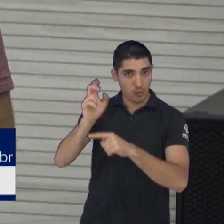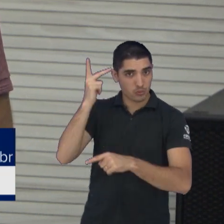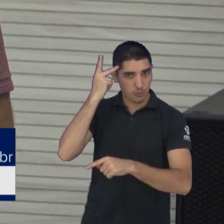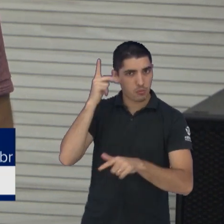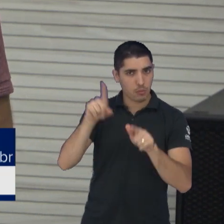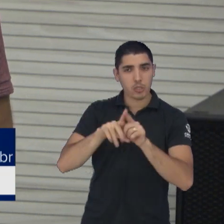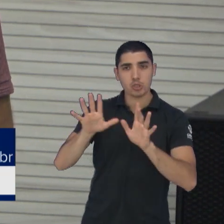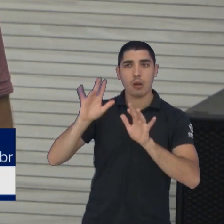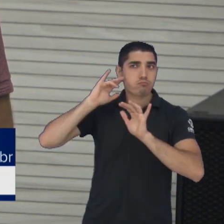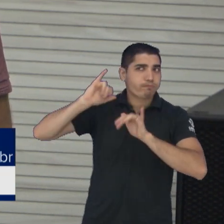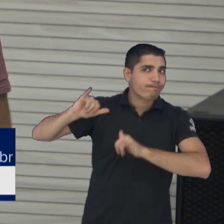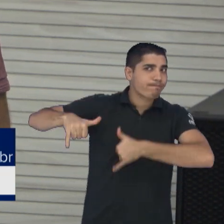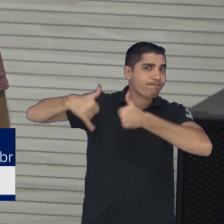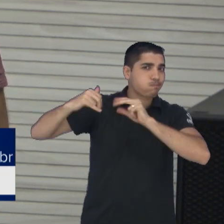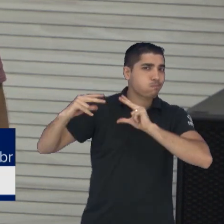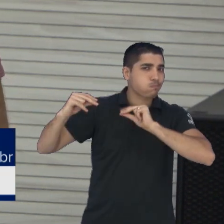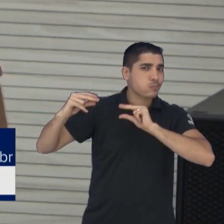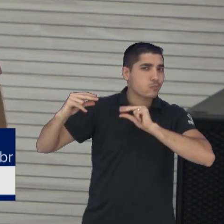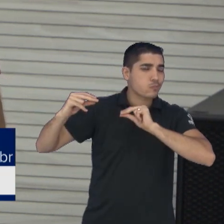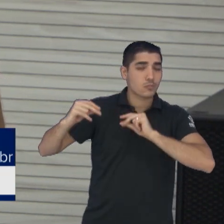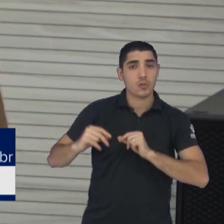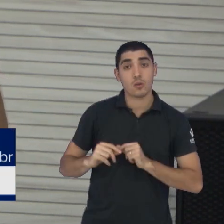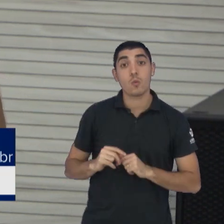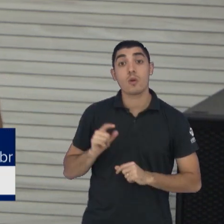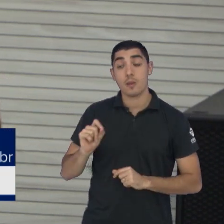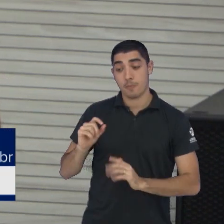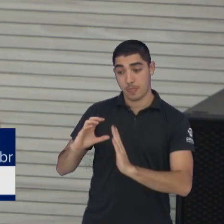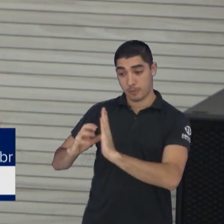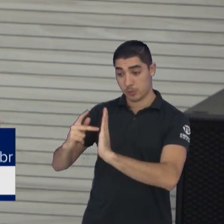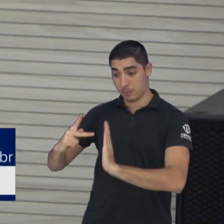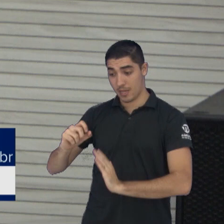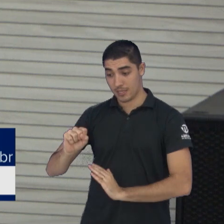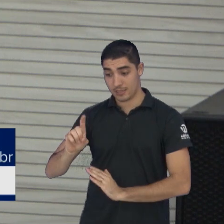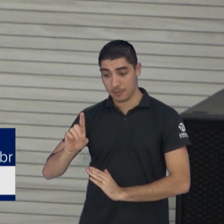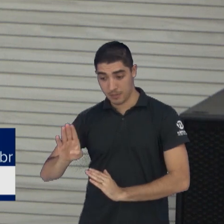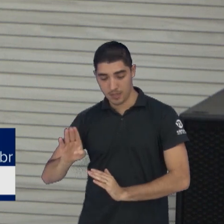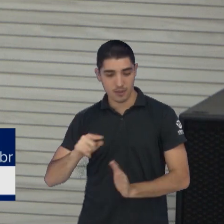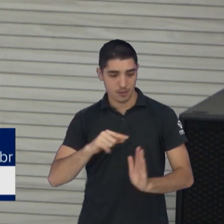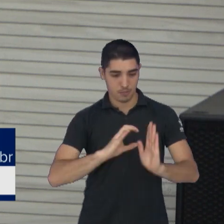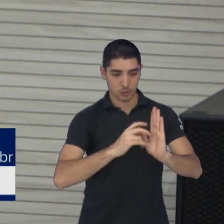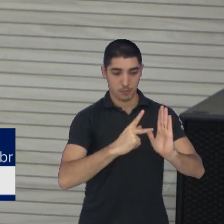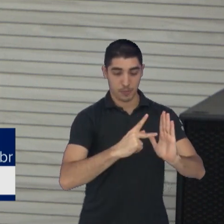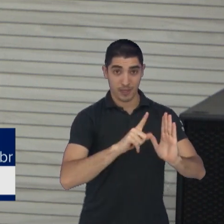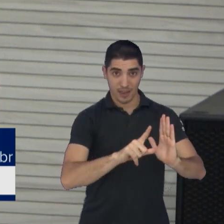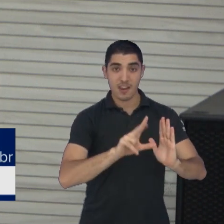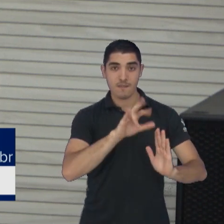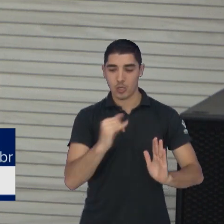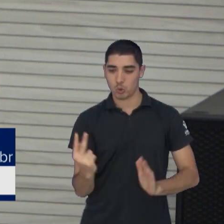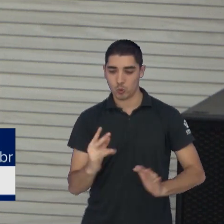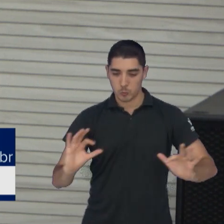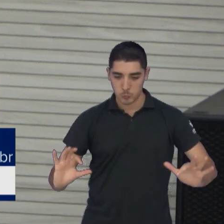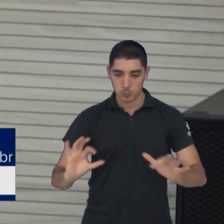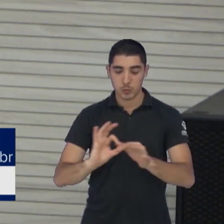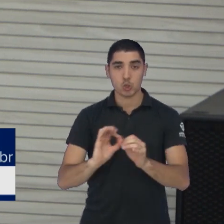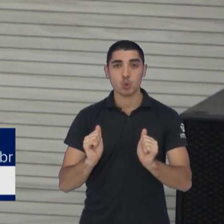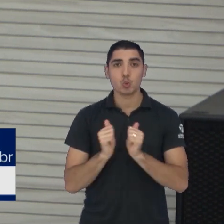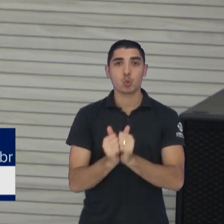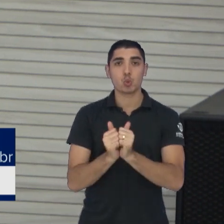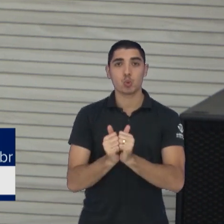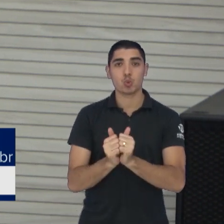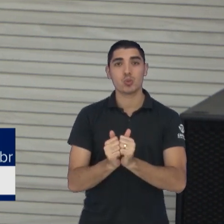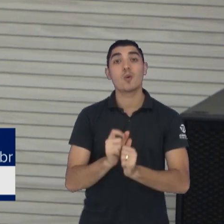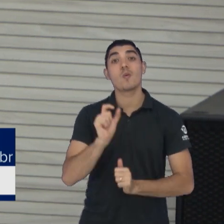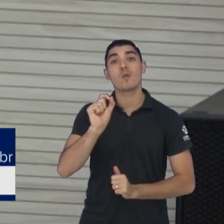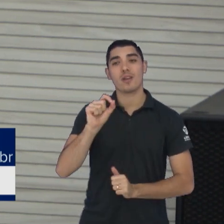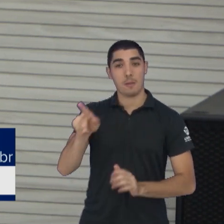conversamos, e o PSDB e o PL estarão juntos nessas eleições, na questão